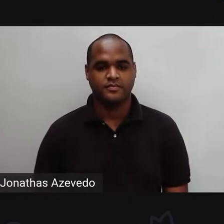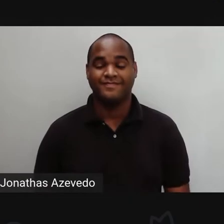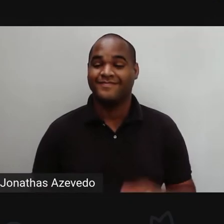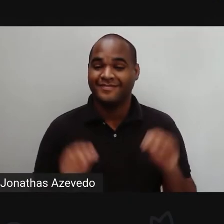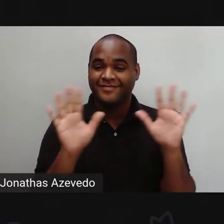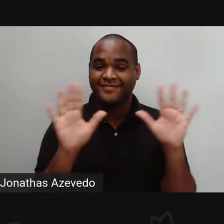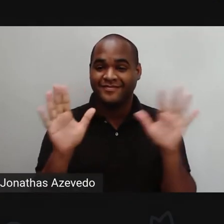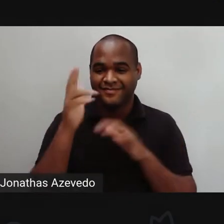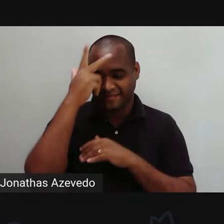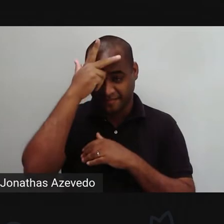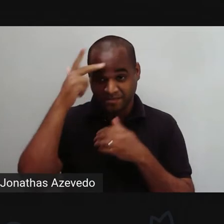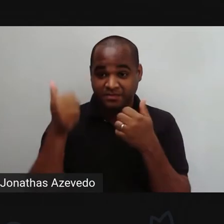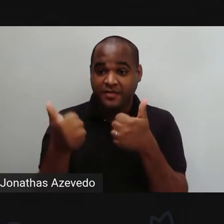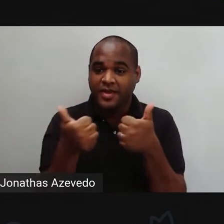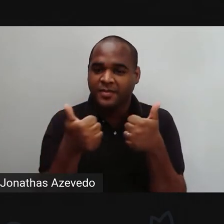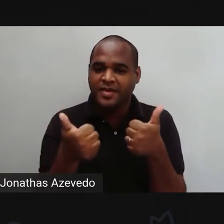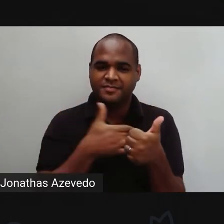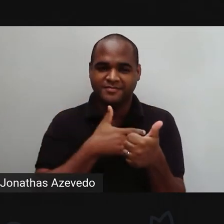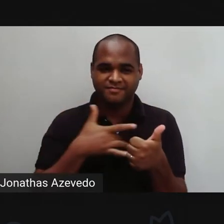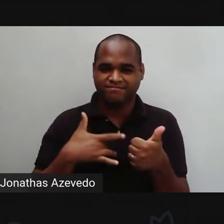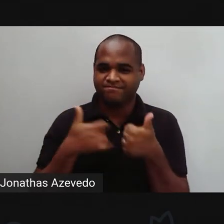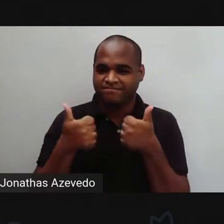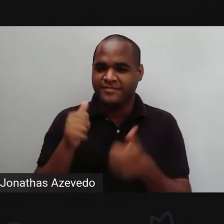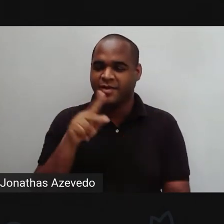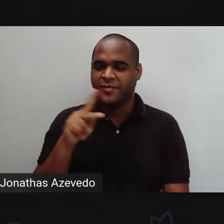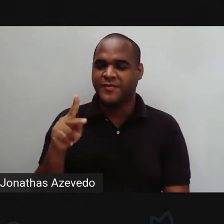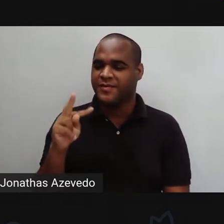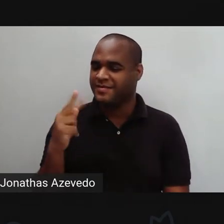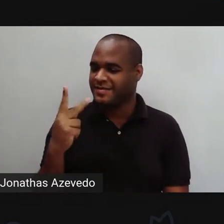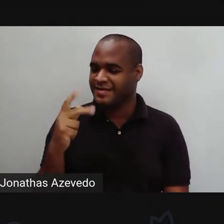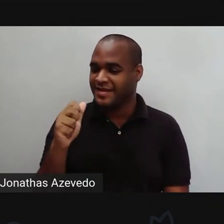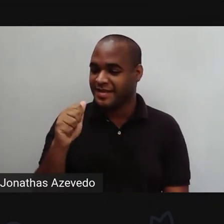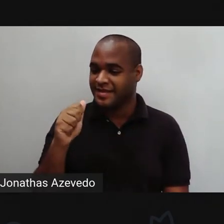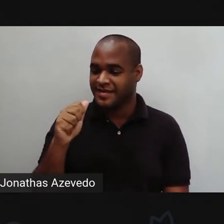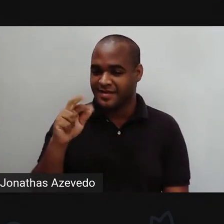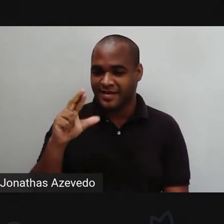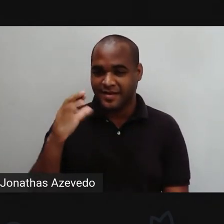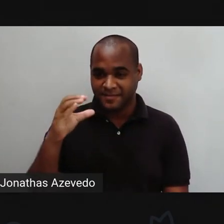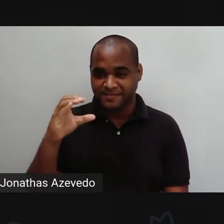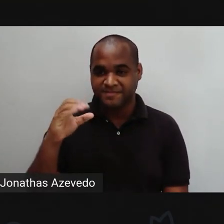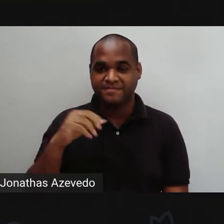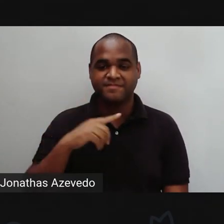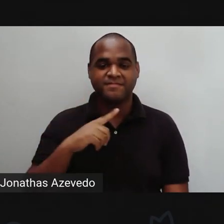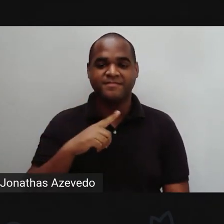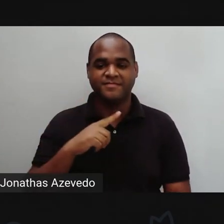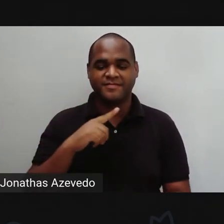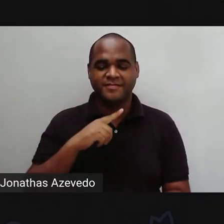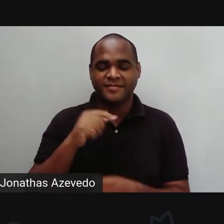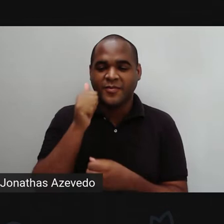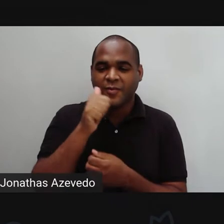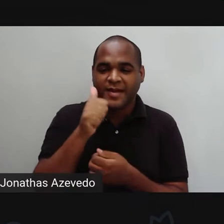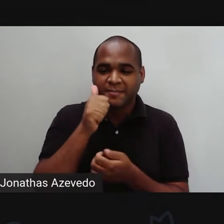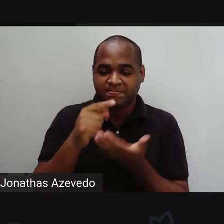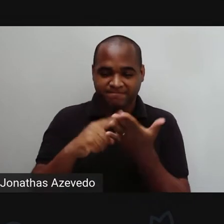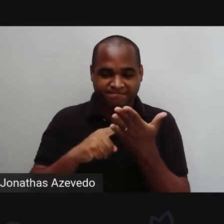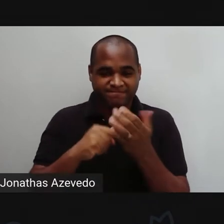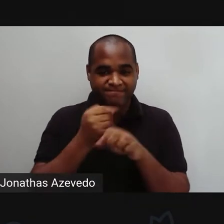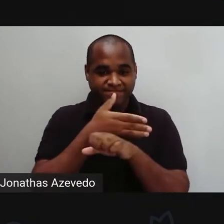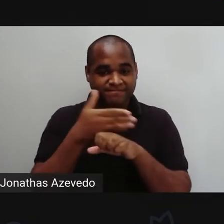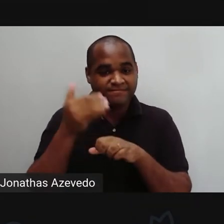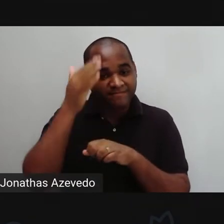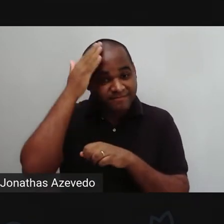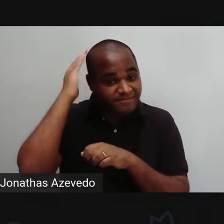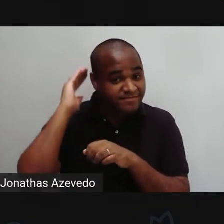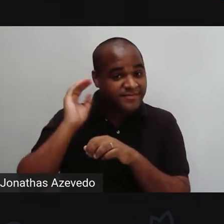Olá pessoal, tudo bem com vocês? Eu sou a professora Taira Santos de Ciência, sou uma mulher de pele clara, tenho um cabelo castanho